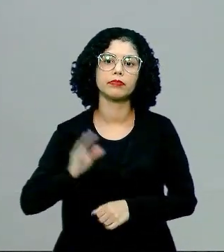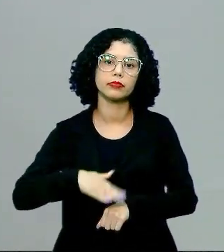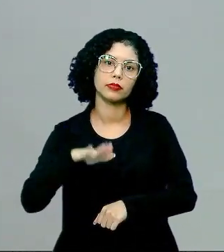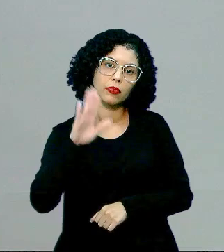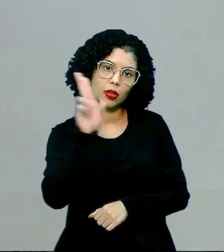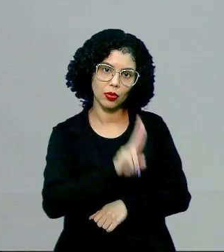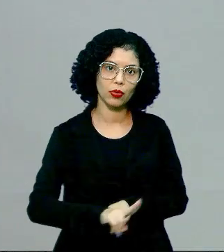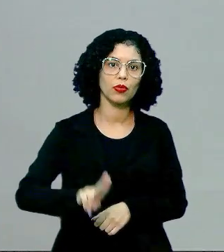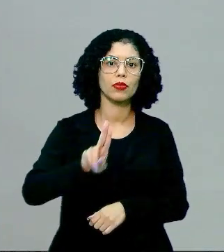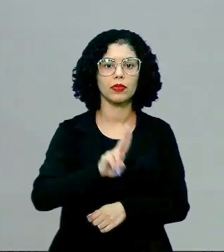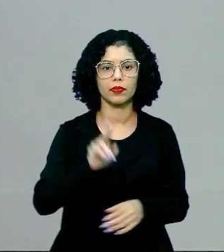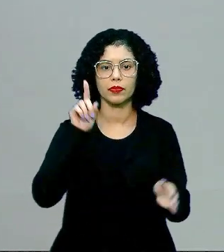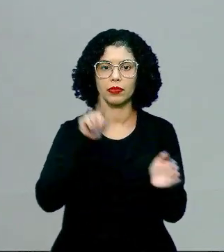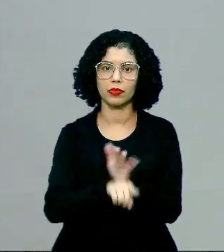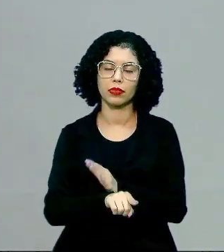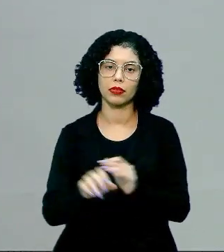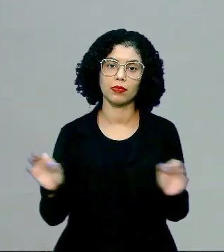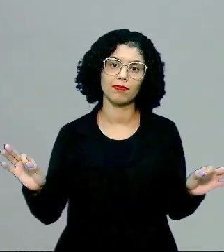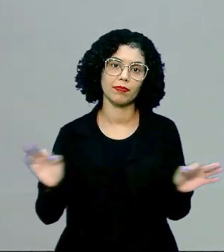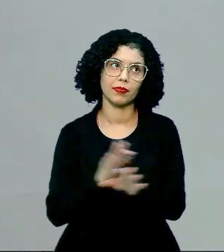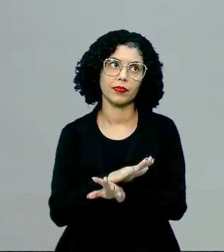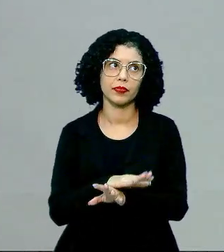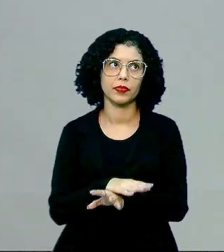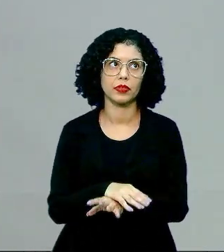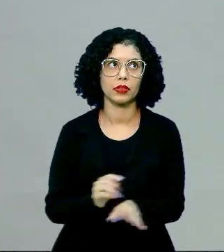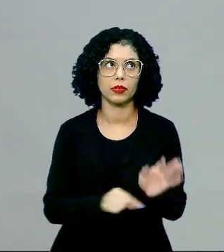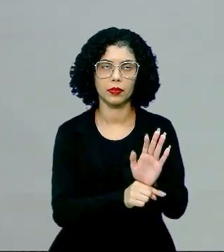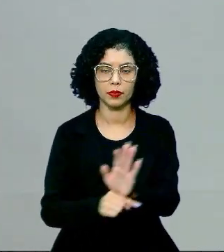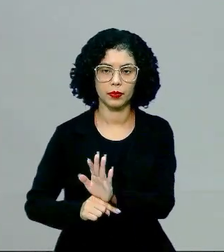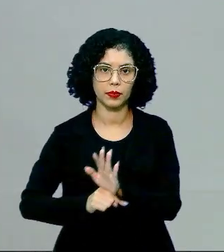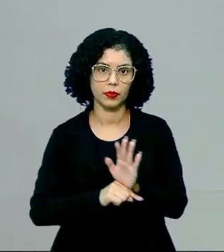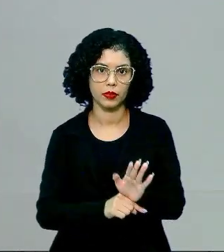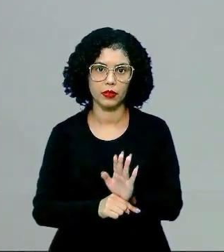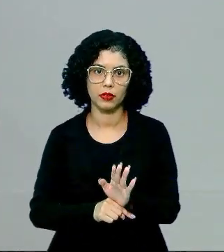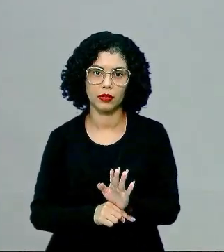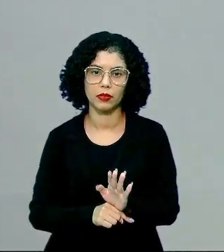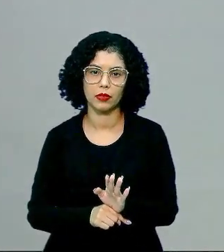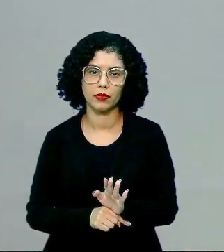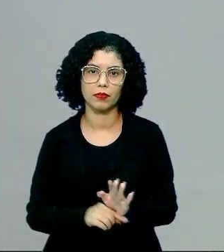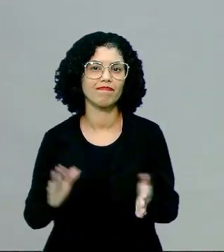imagens utilizadas na questão acabam retratando, digamos